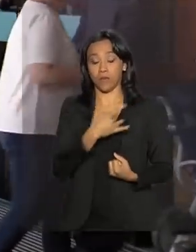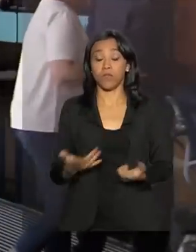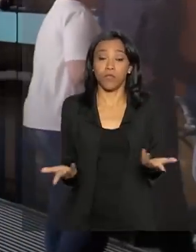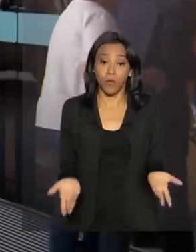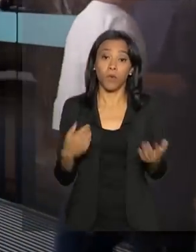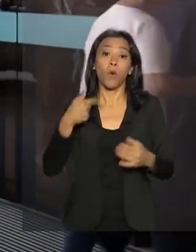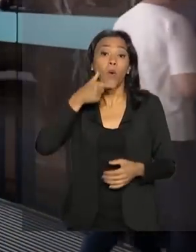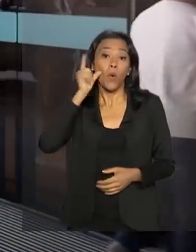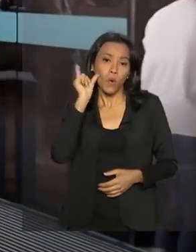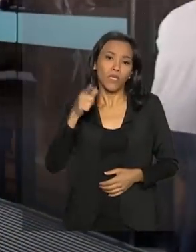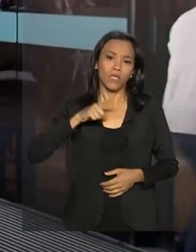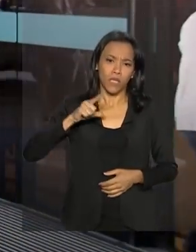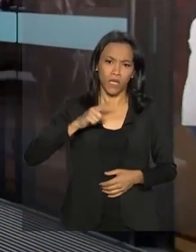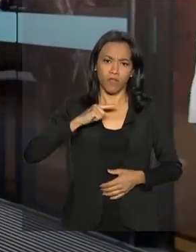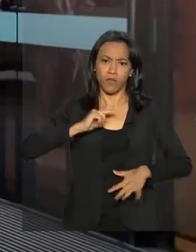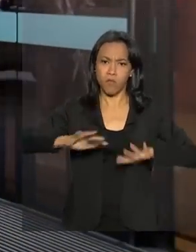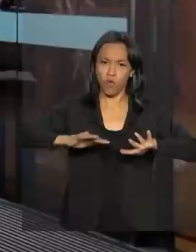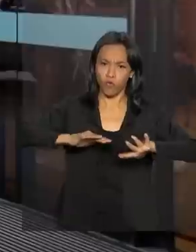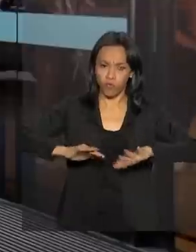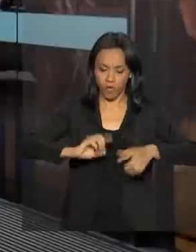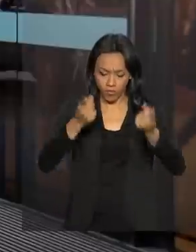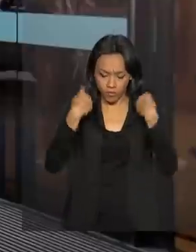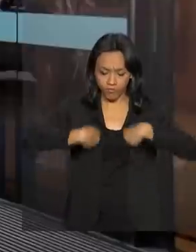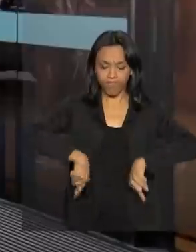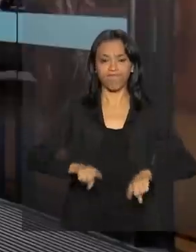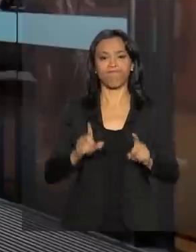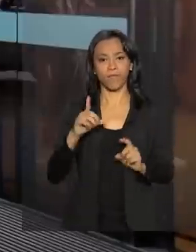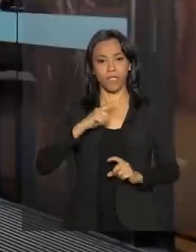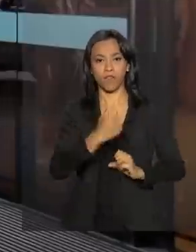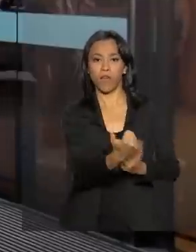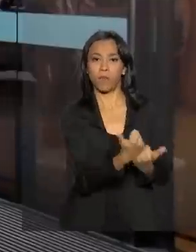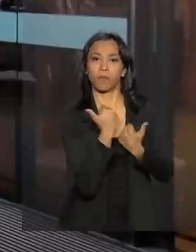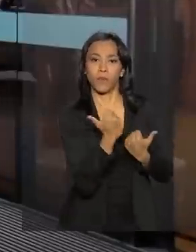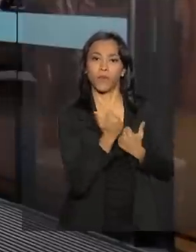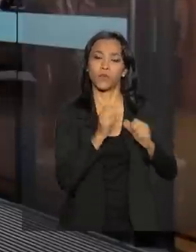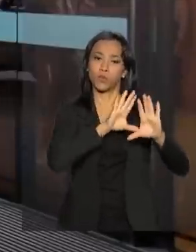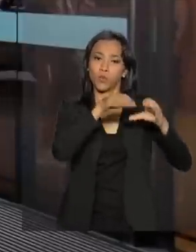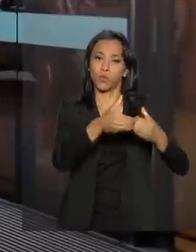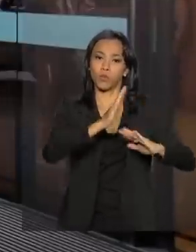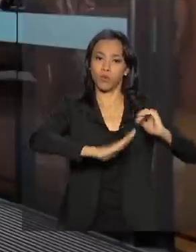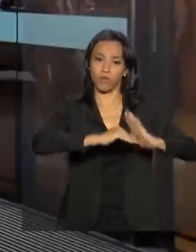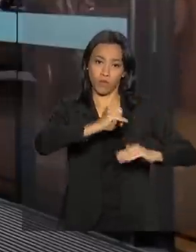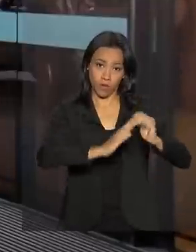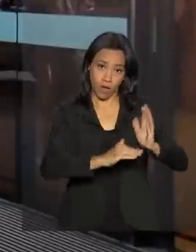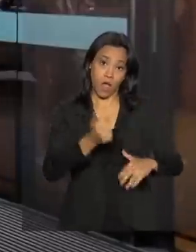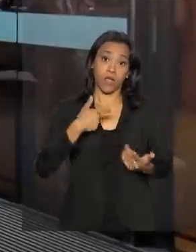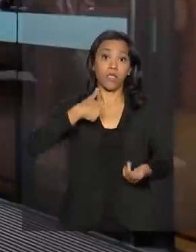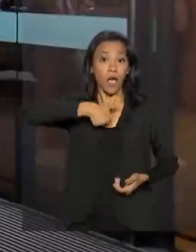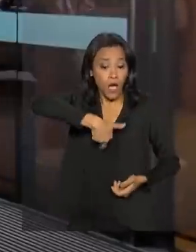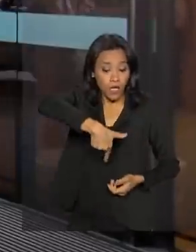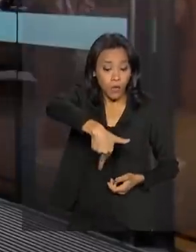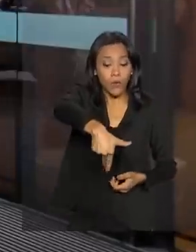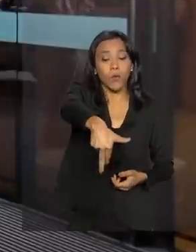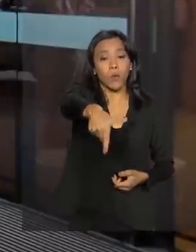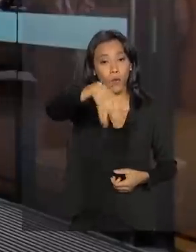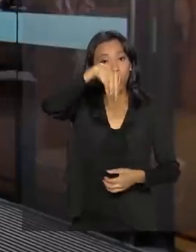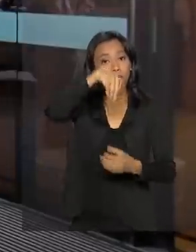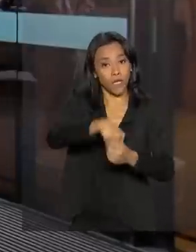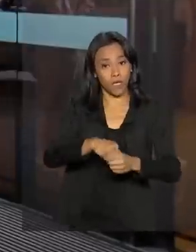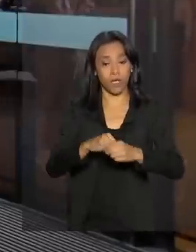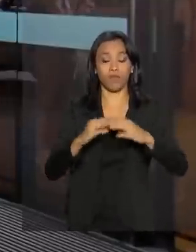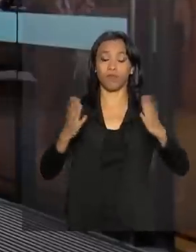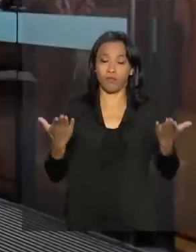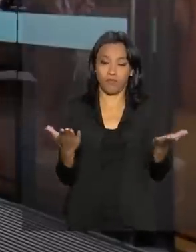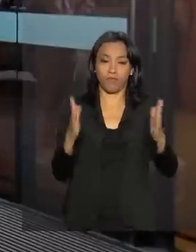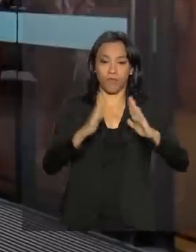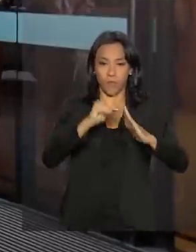alguns exercícios aqui com o auxílio da equipe de fisioterapia, andou pelos corredores do hospital cerca de 200 metros